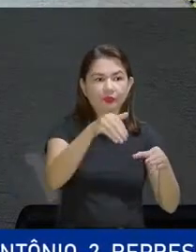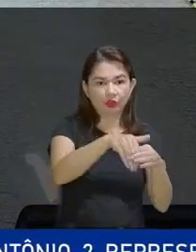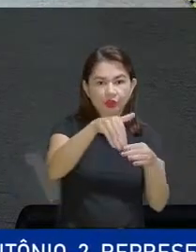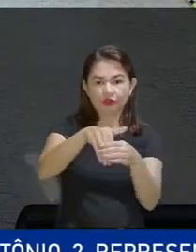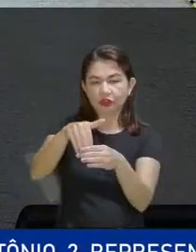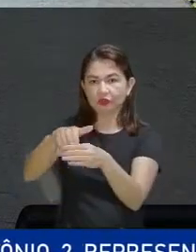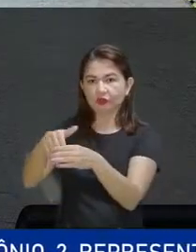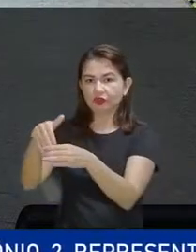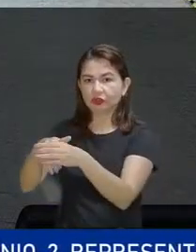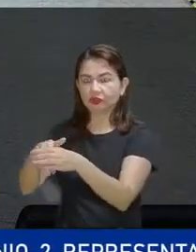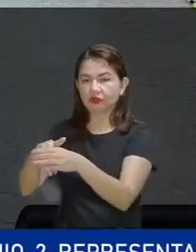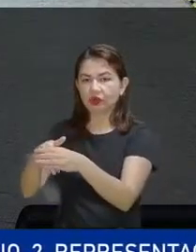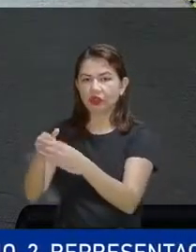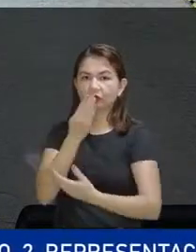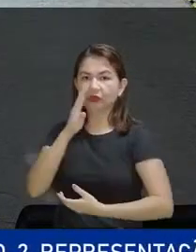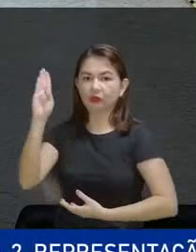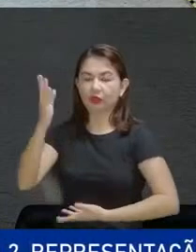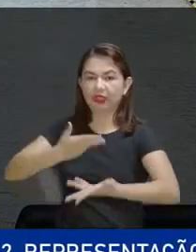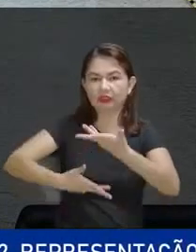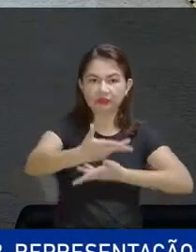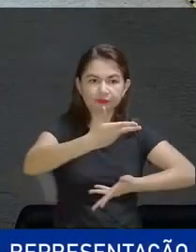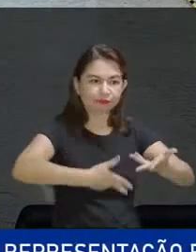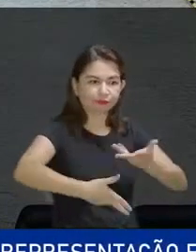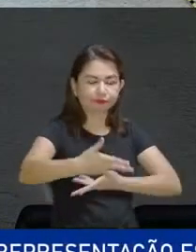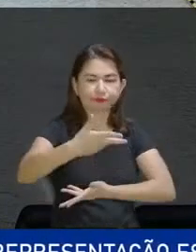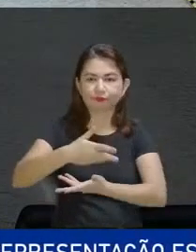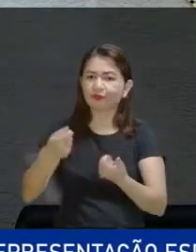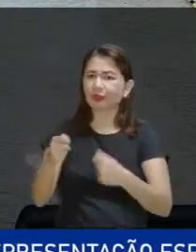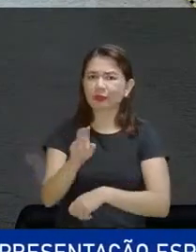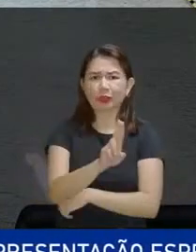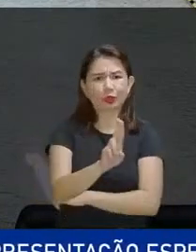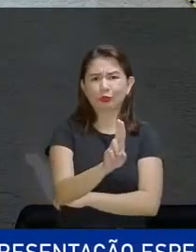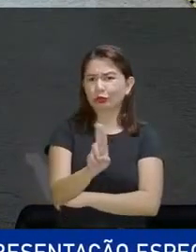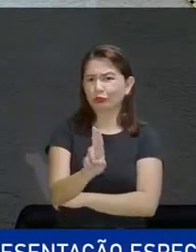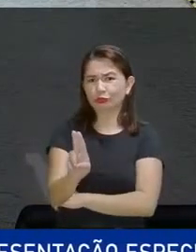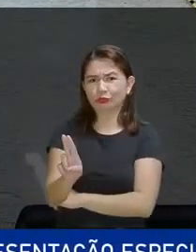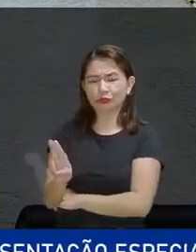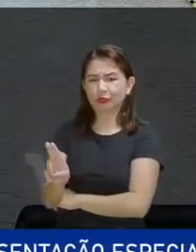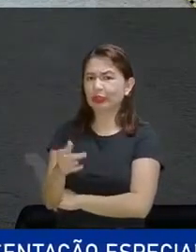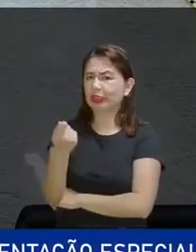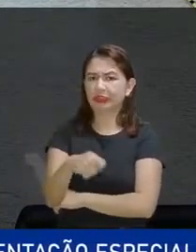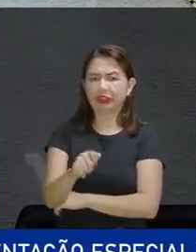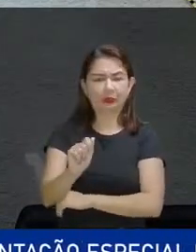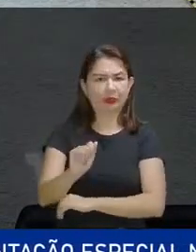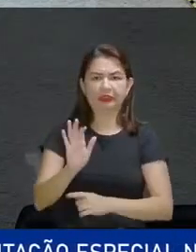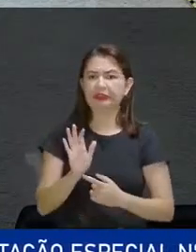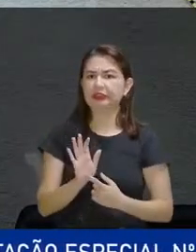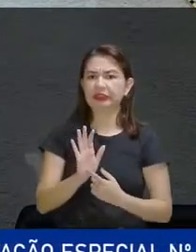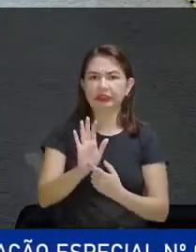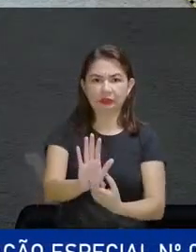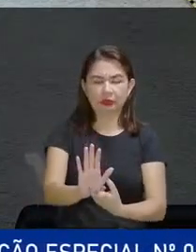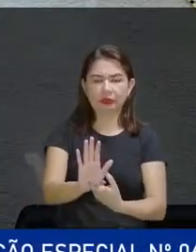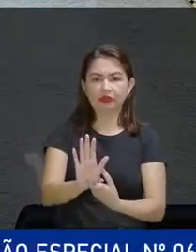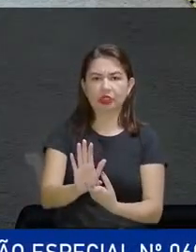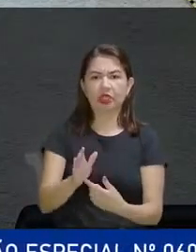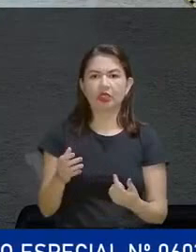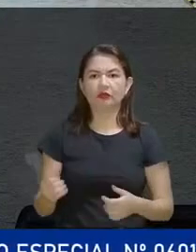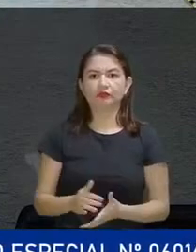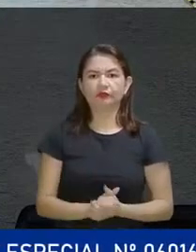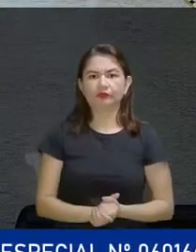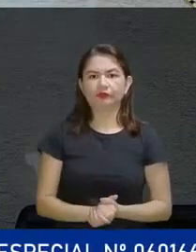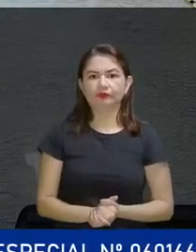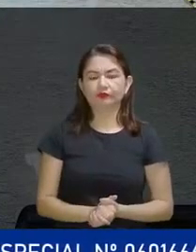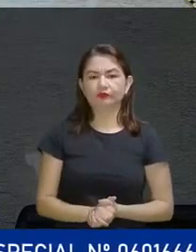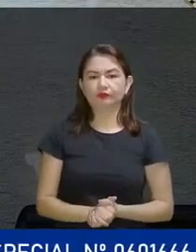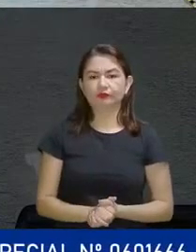é necessário que estejam identificados nominalmente os eleitores que receberam a benesse em troca